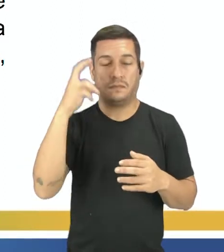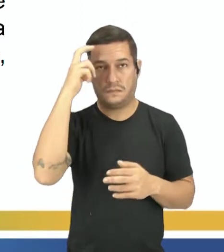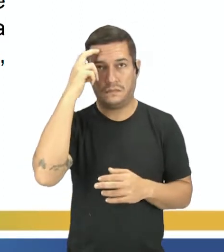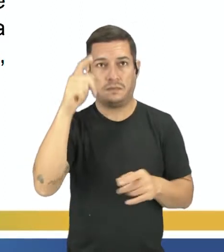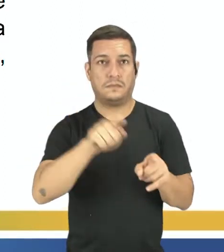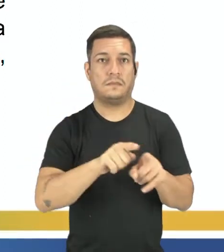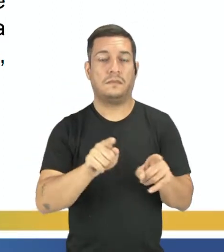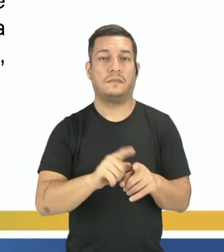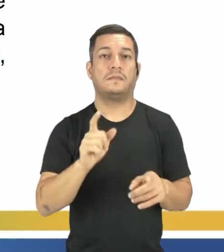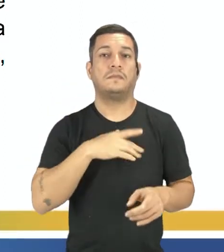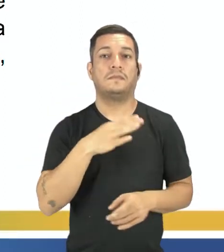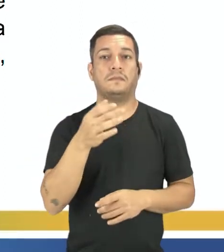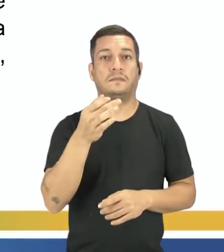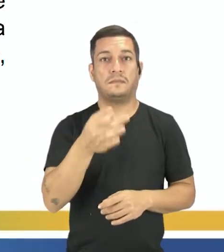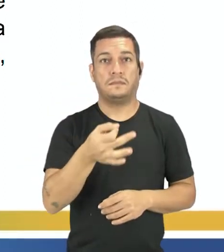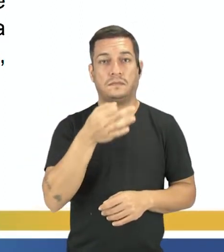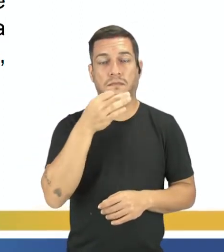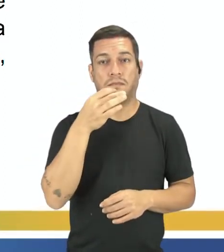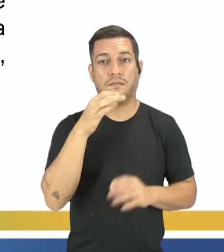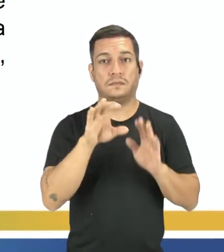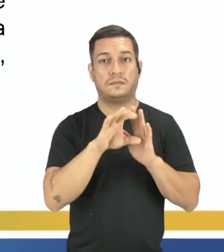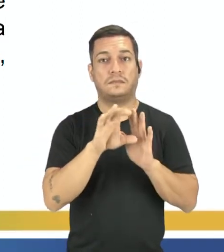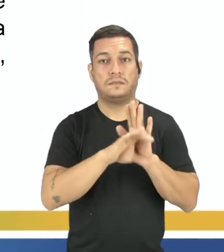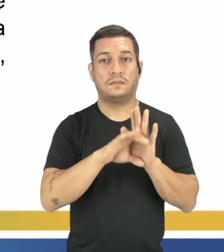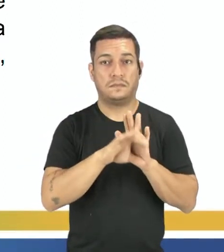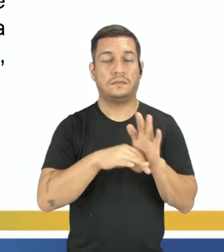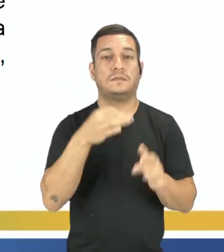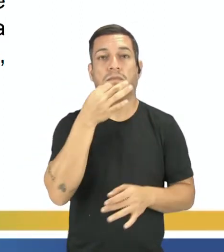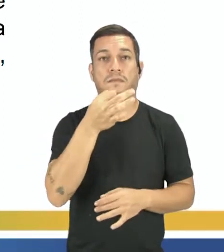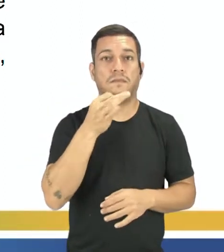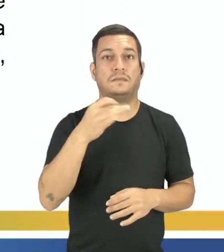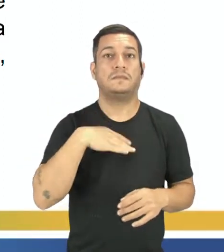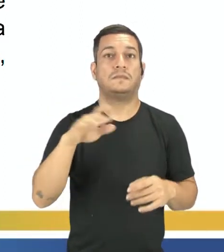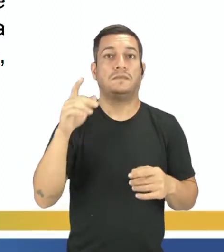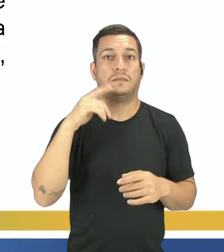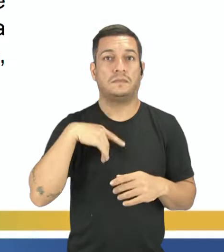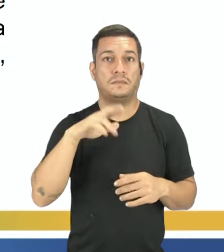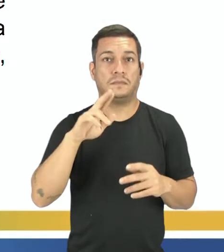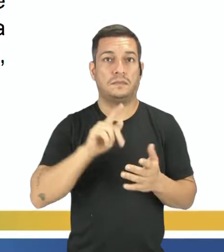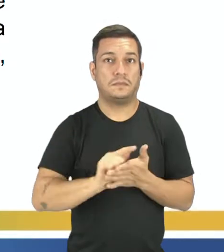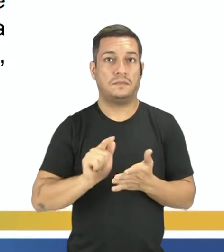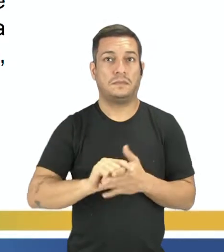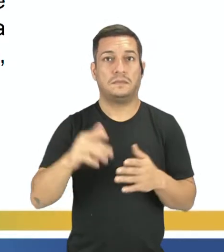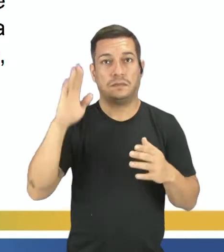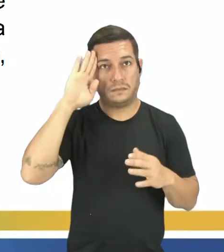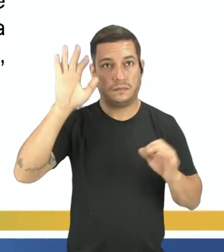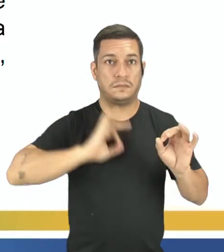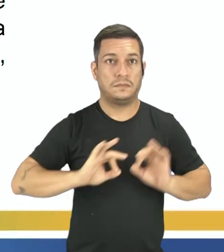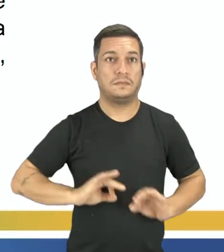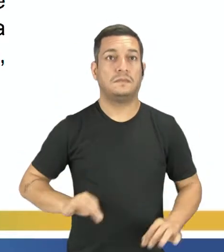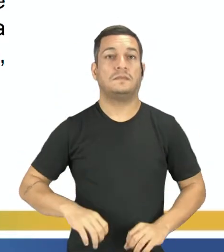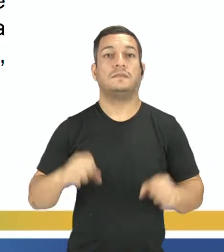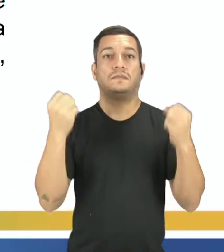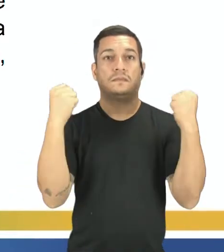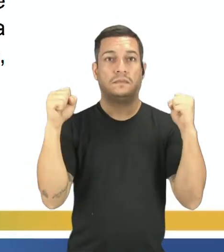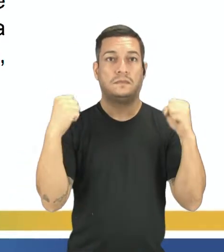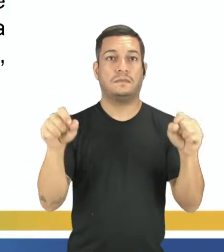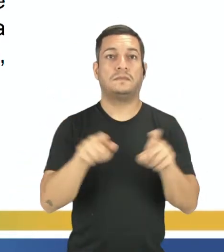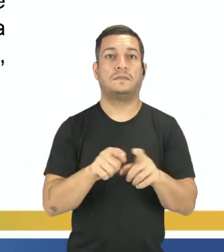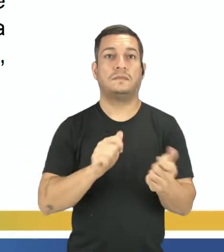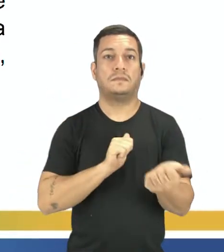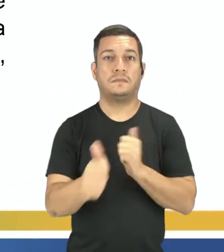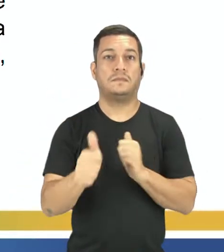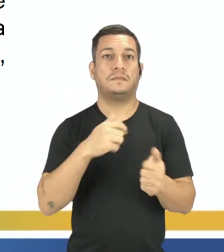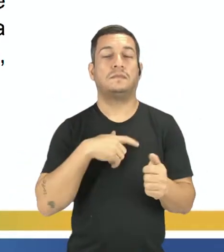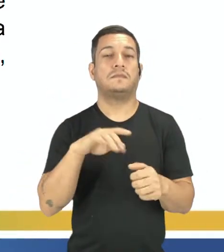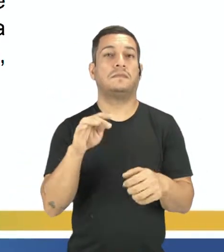para concepções que superam as visões higienista, militarista, esportivizada e tecnicista da educação